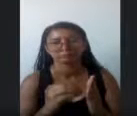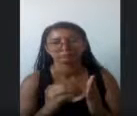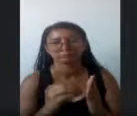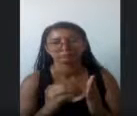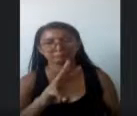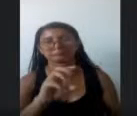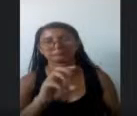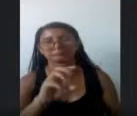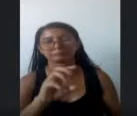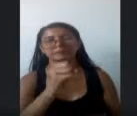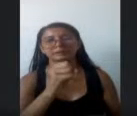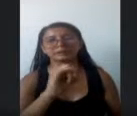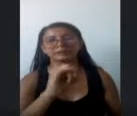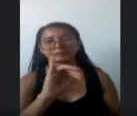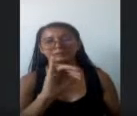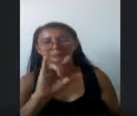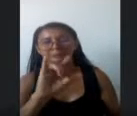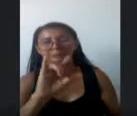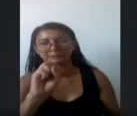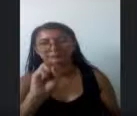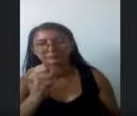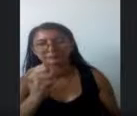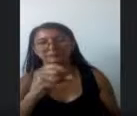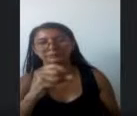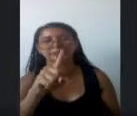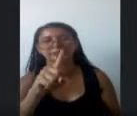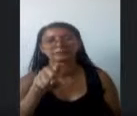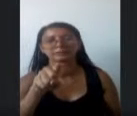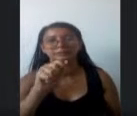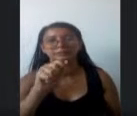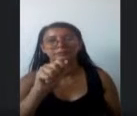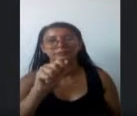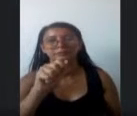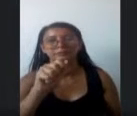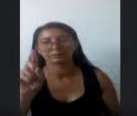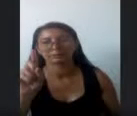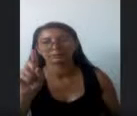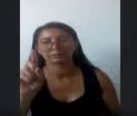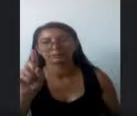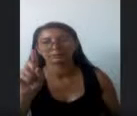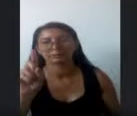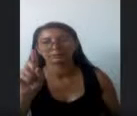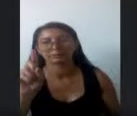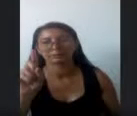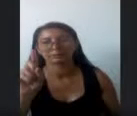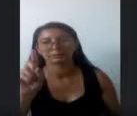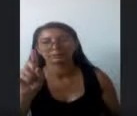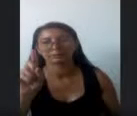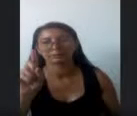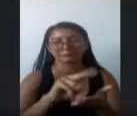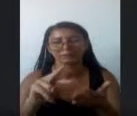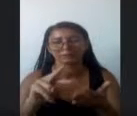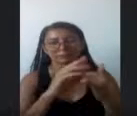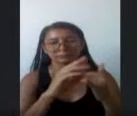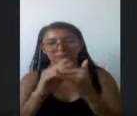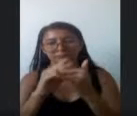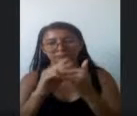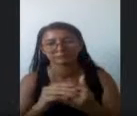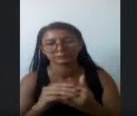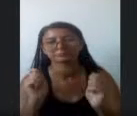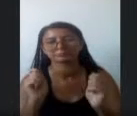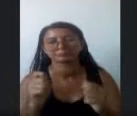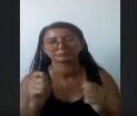www.sífilisnão.com.br. A gente tem conteúdos de campanha, sobretudo vídeos e outros aspectos que podem ser acessados, e no mais,